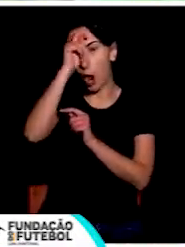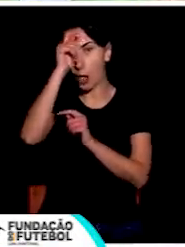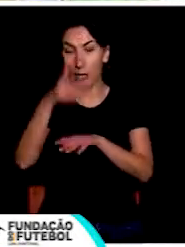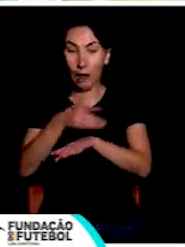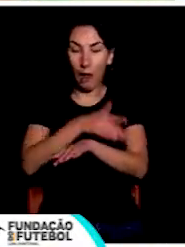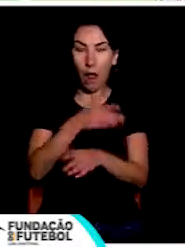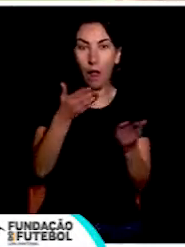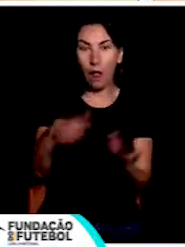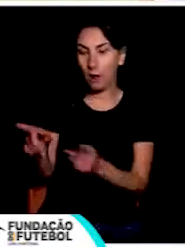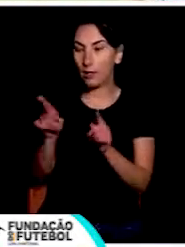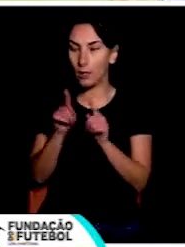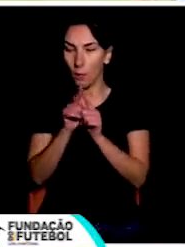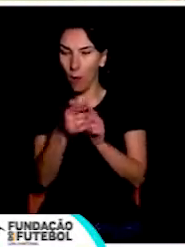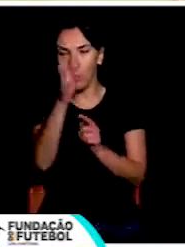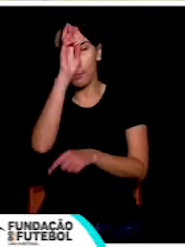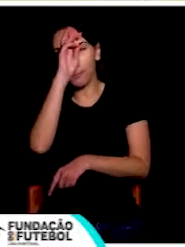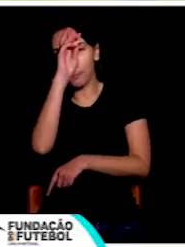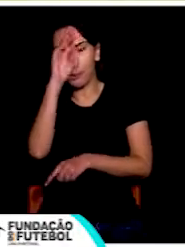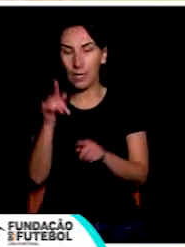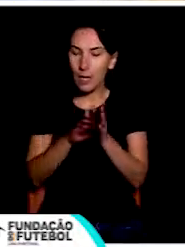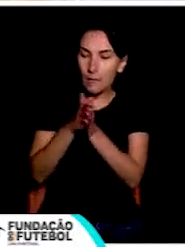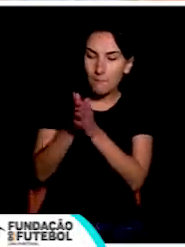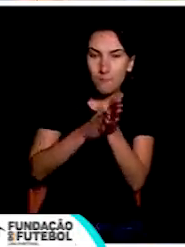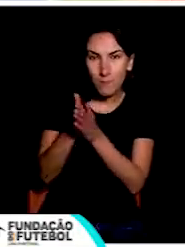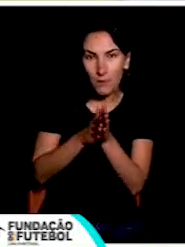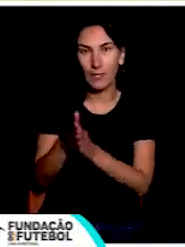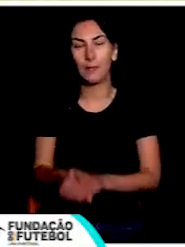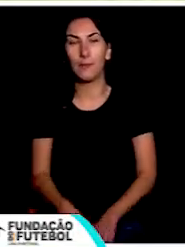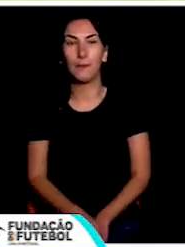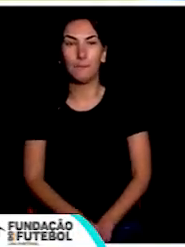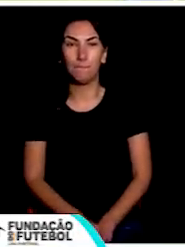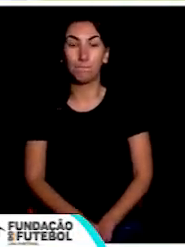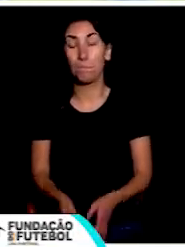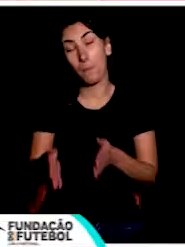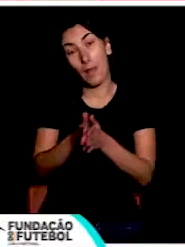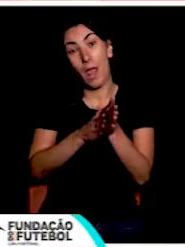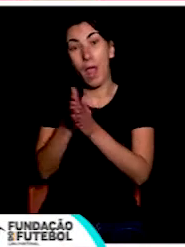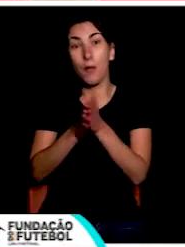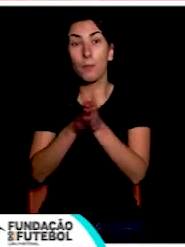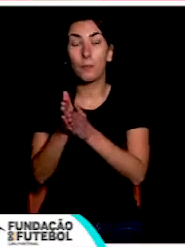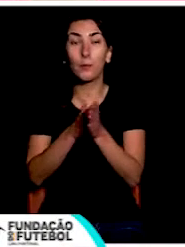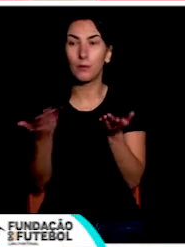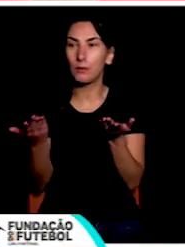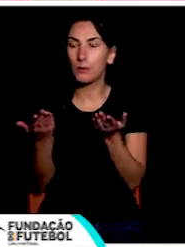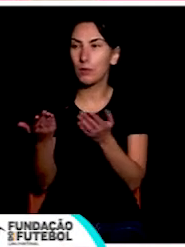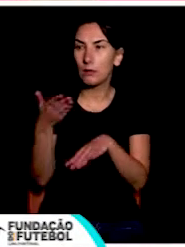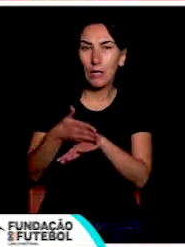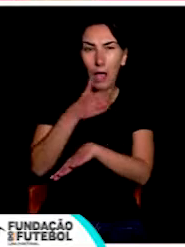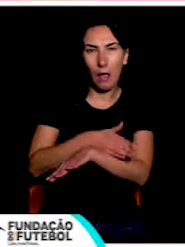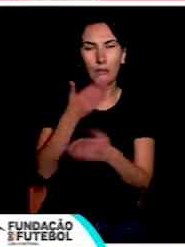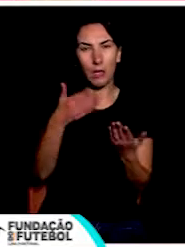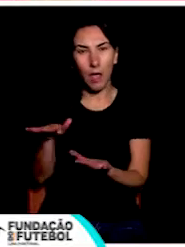pré-época. Foi chegar, ter empenho total e agarrar com as duas mãos a oportunidade. A oportunidade surgiu